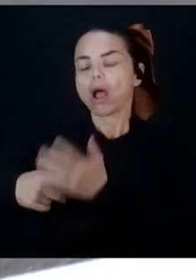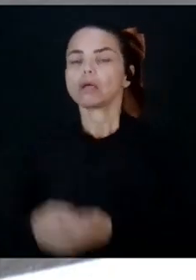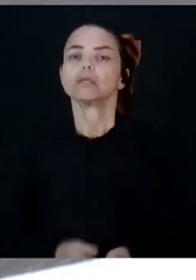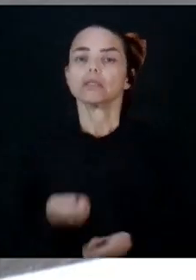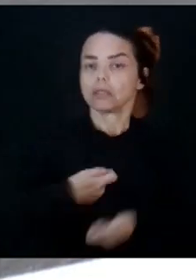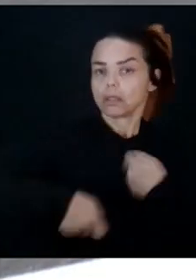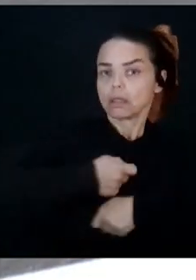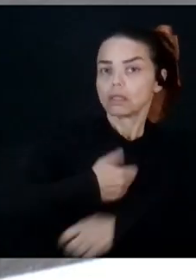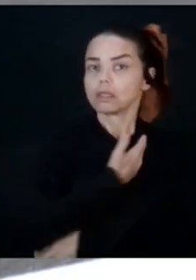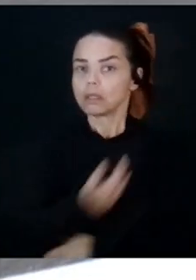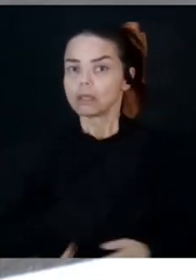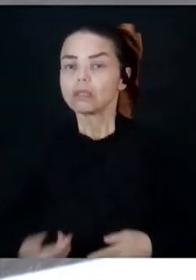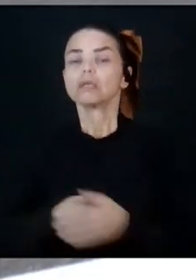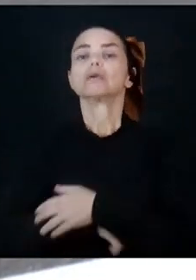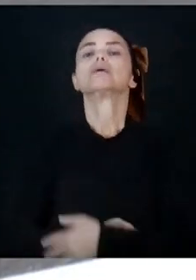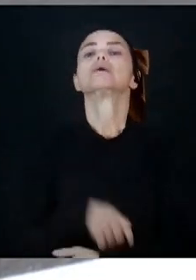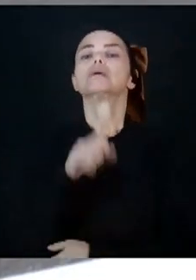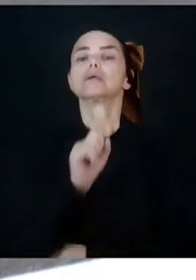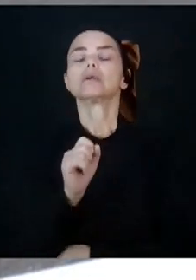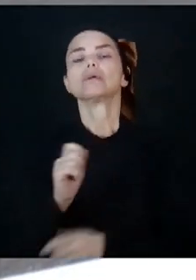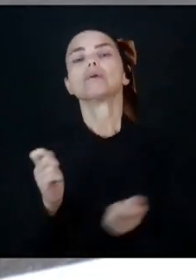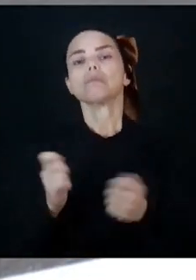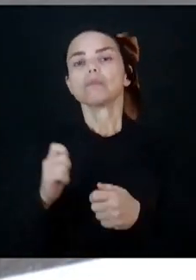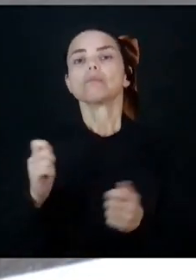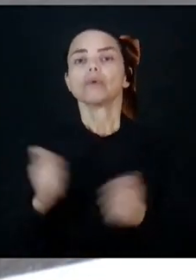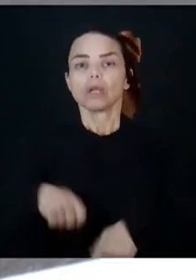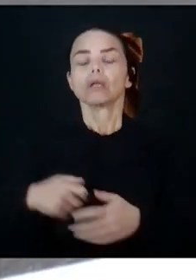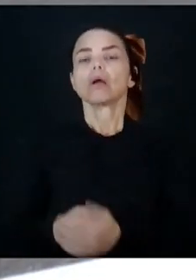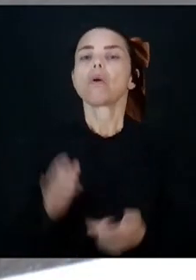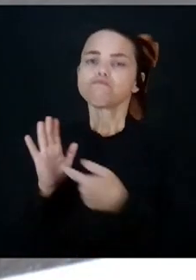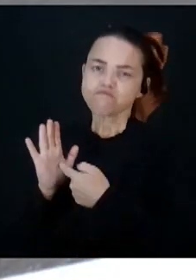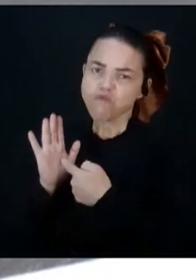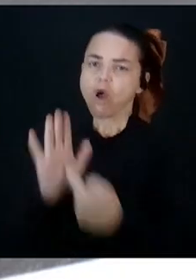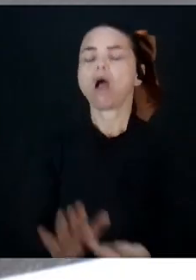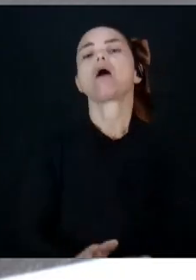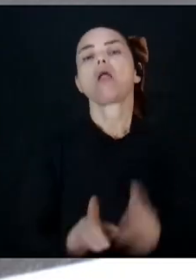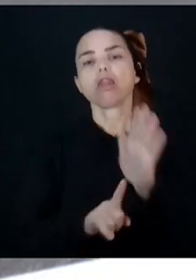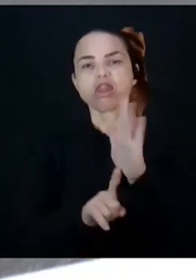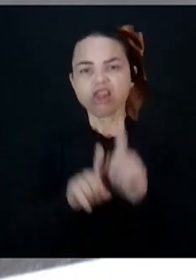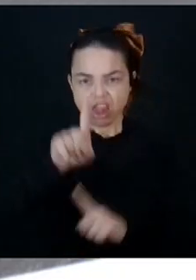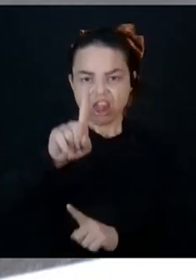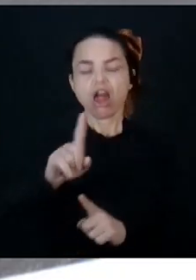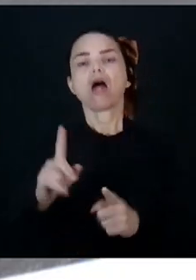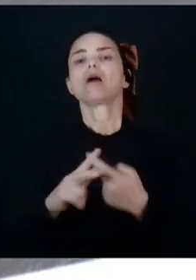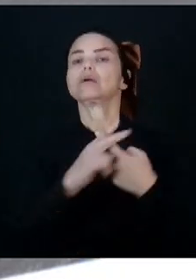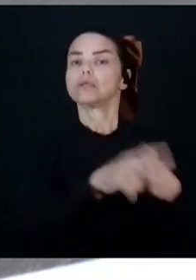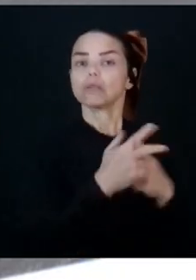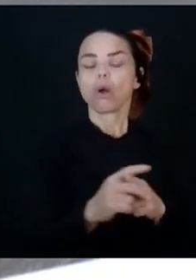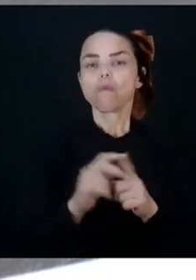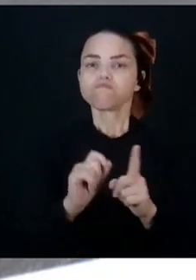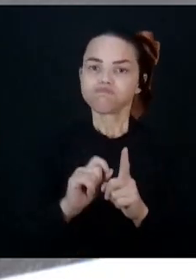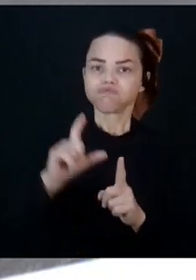pública para que fosse apresentado o índice de reajuste. Esse índice de reajuste ficou em